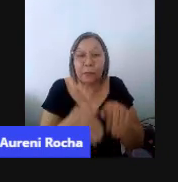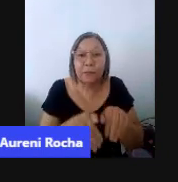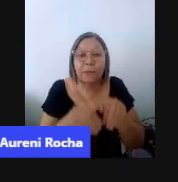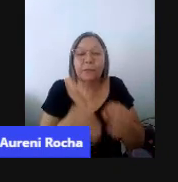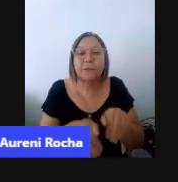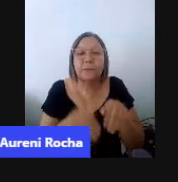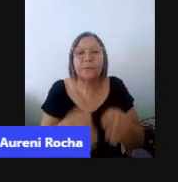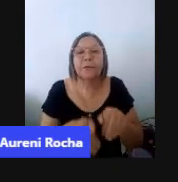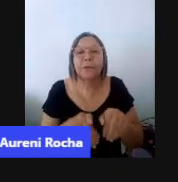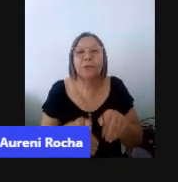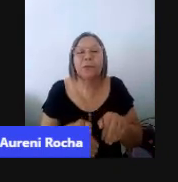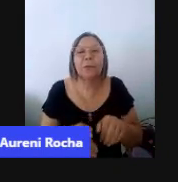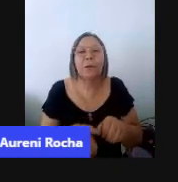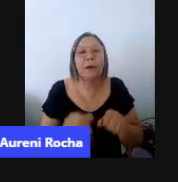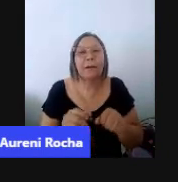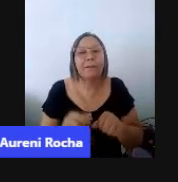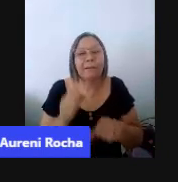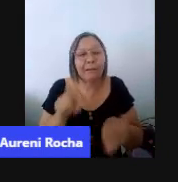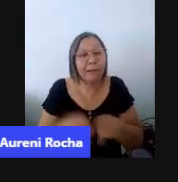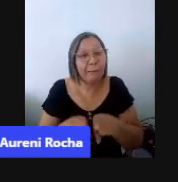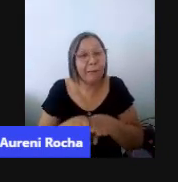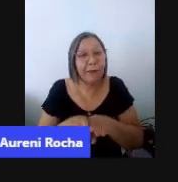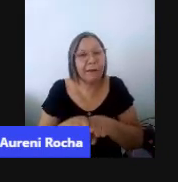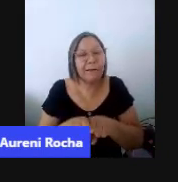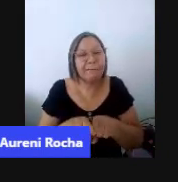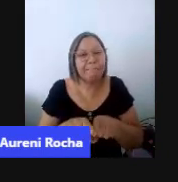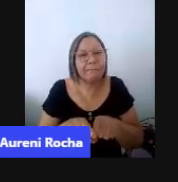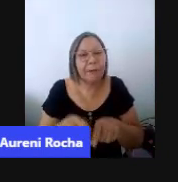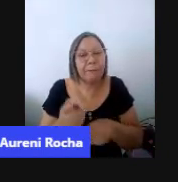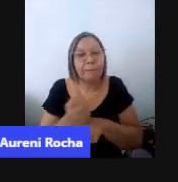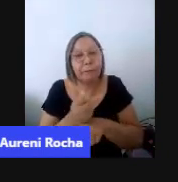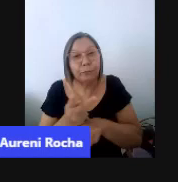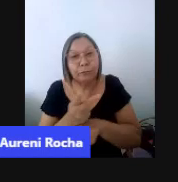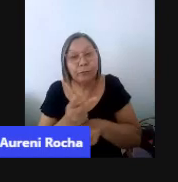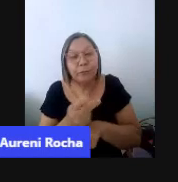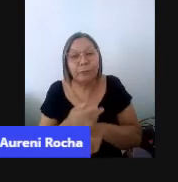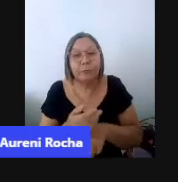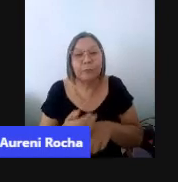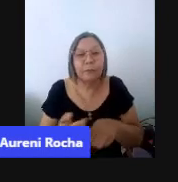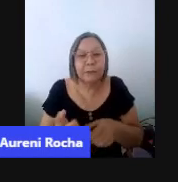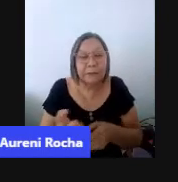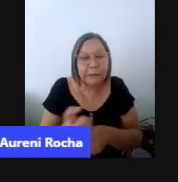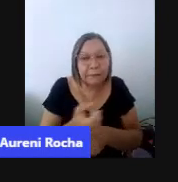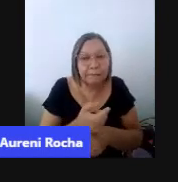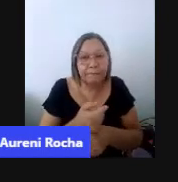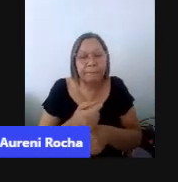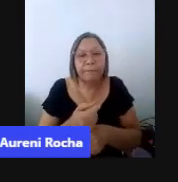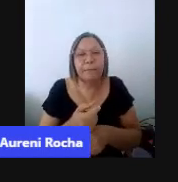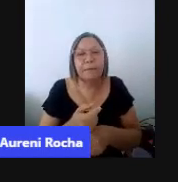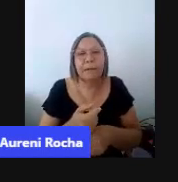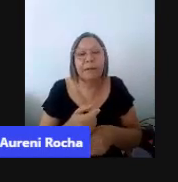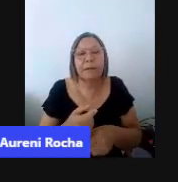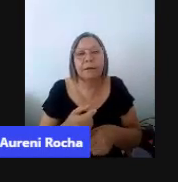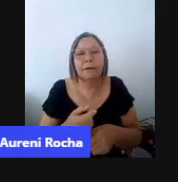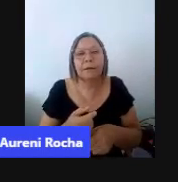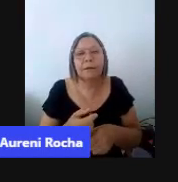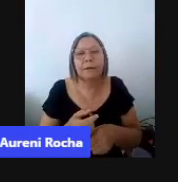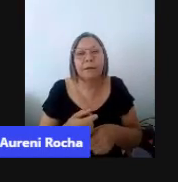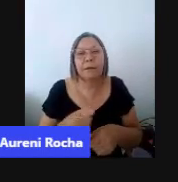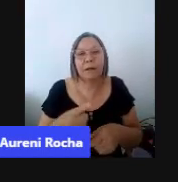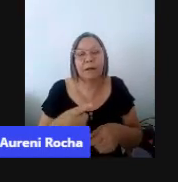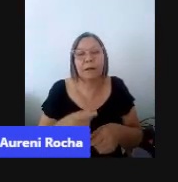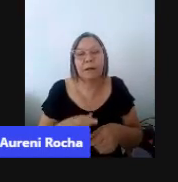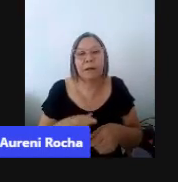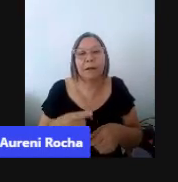vezes caçado. Esse tatu, por exemplo, o tatu galinha, ele tem um filhote, ele tem 4 filhotes a